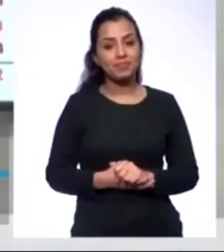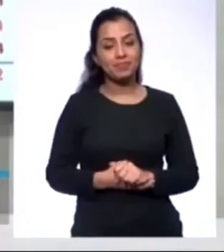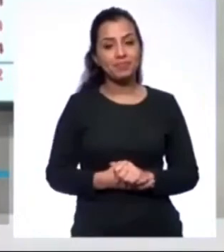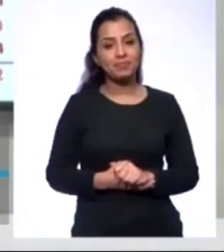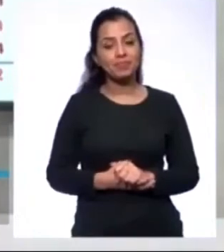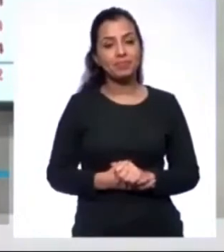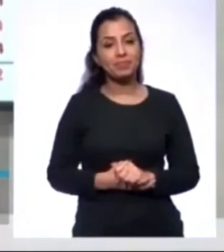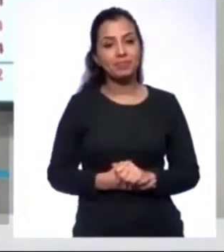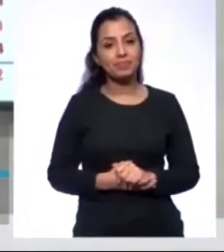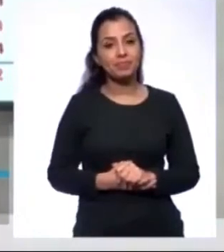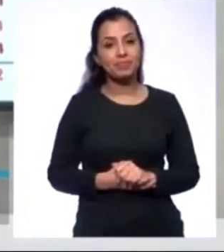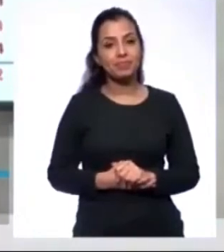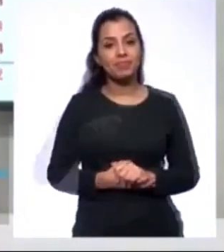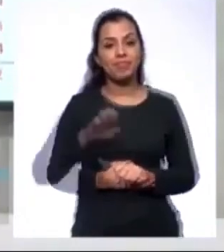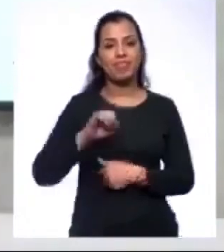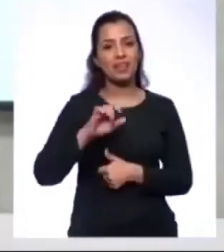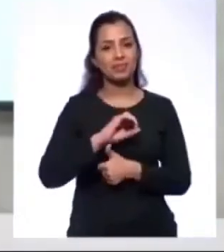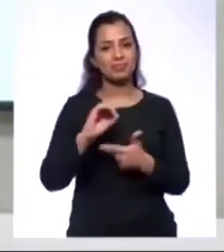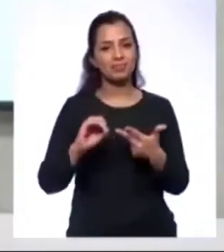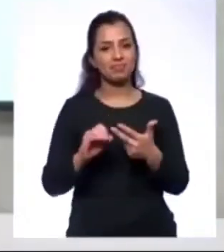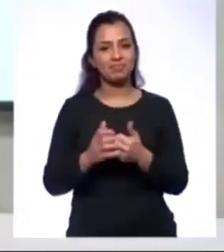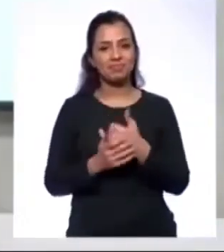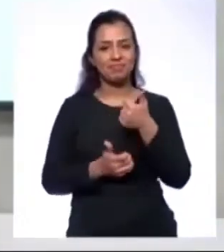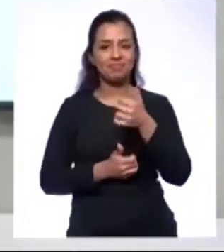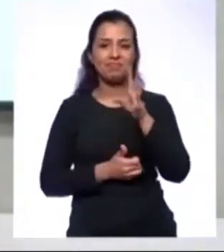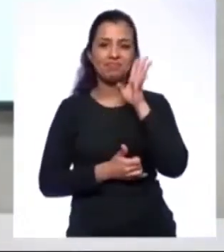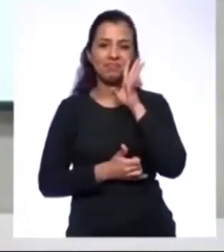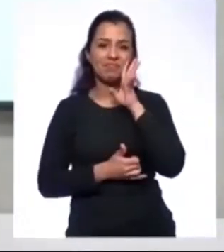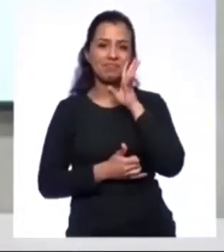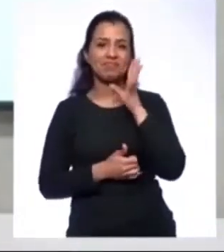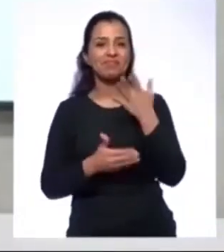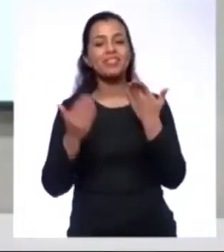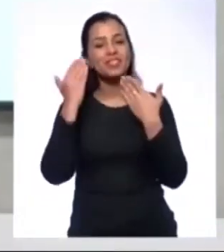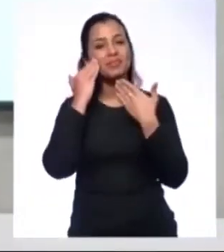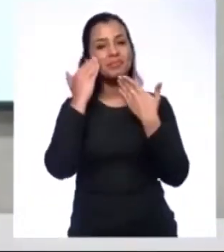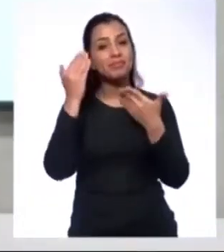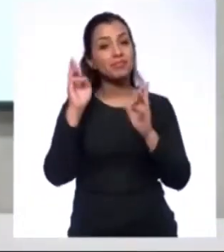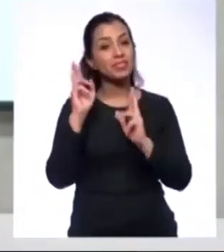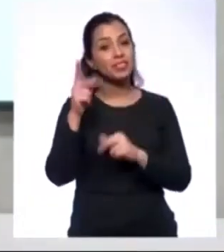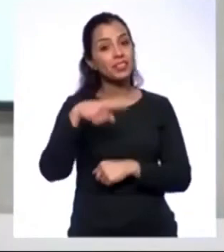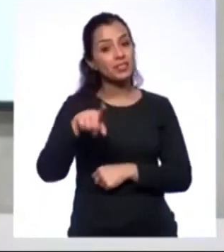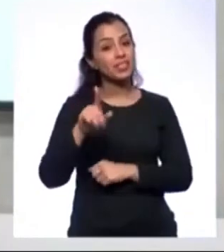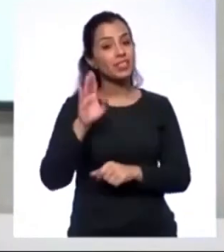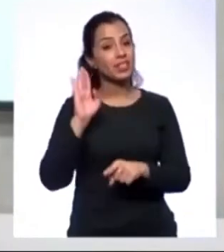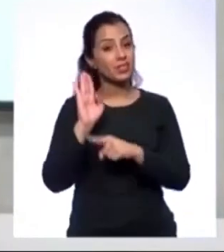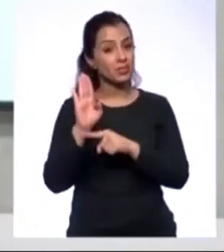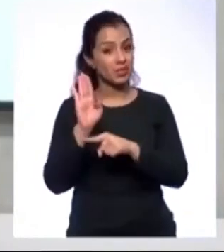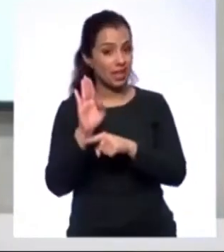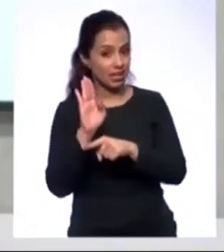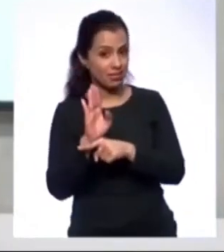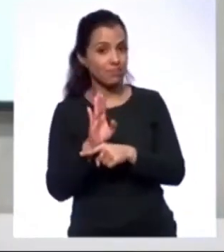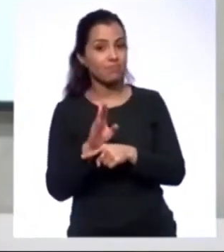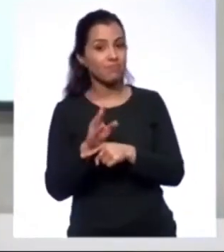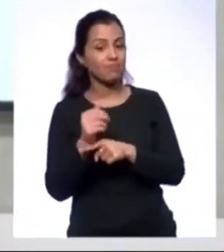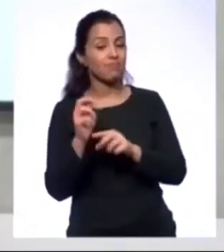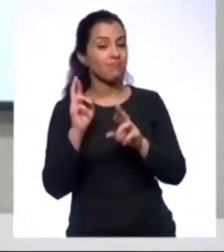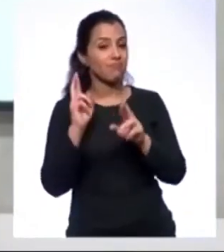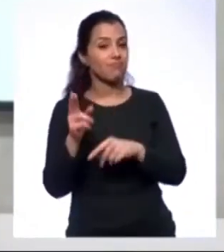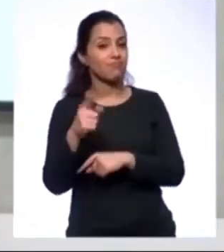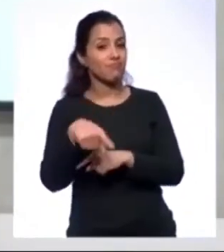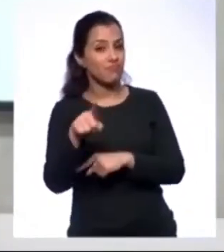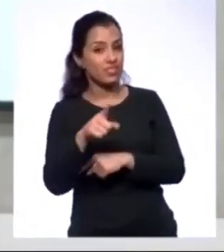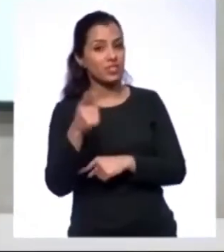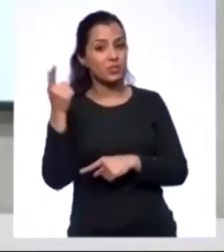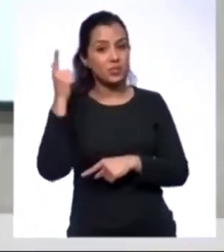belezura galera Valeu gente valeu espero muito ter ajudado vocês aí tá bom espero muito ter